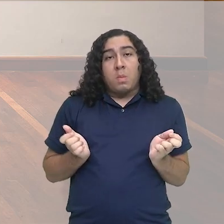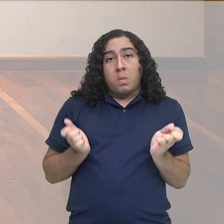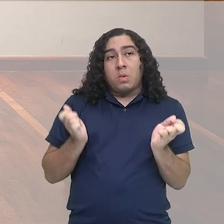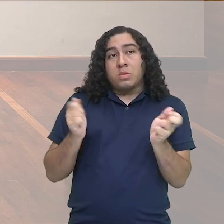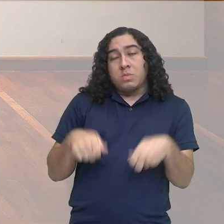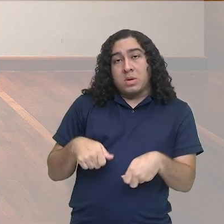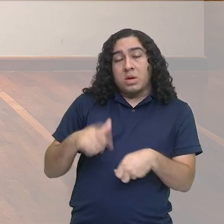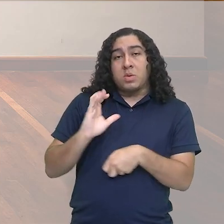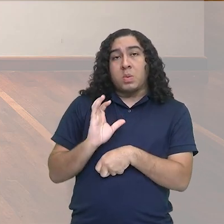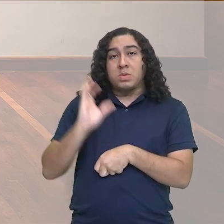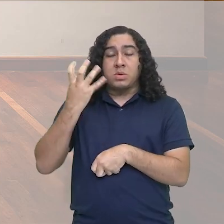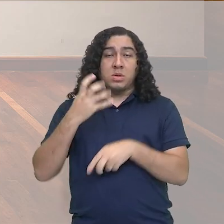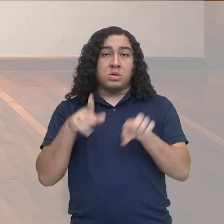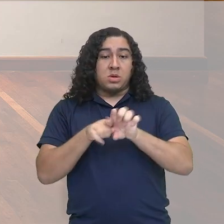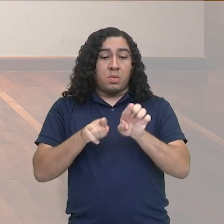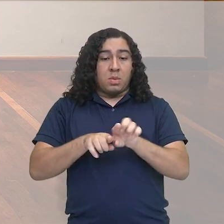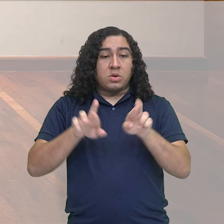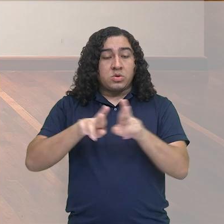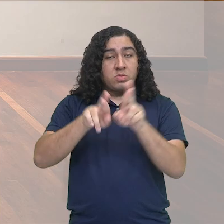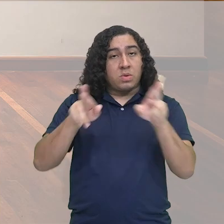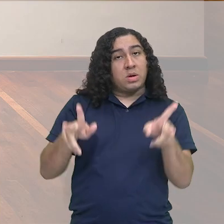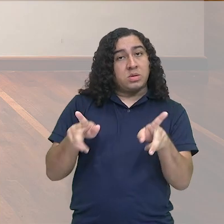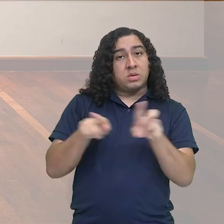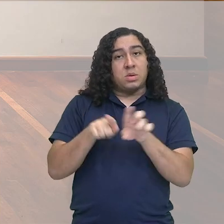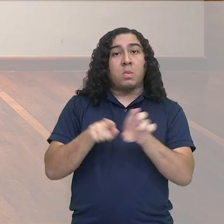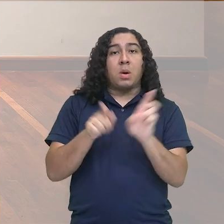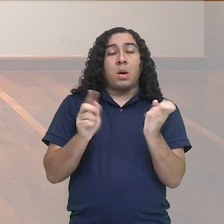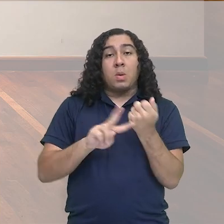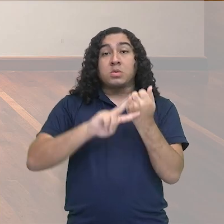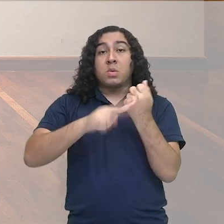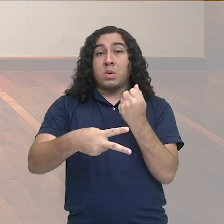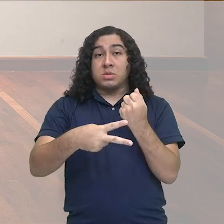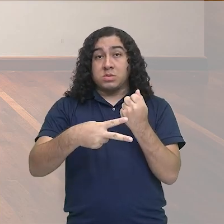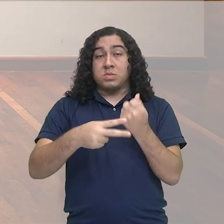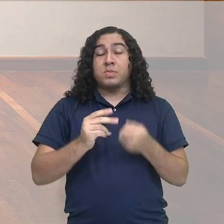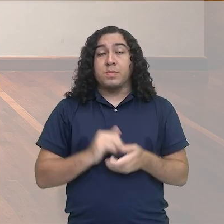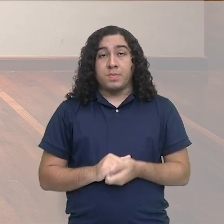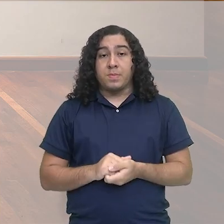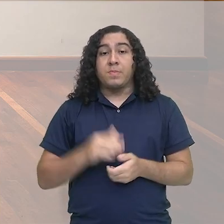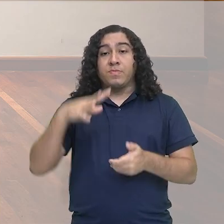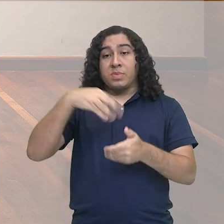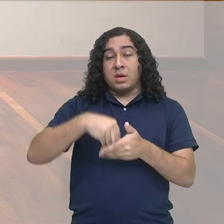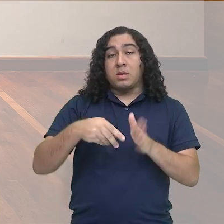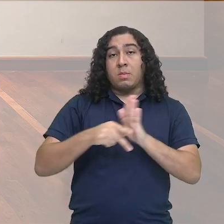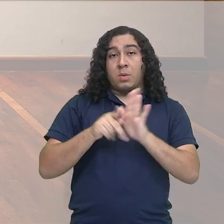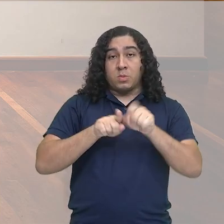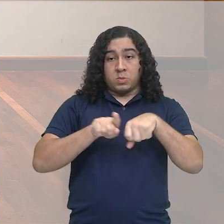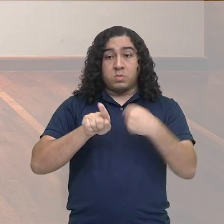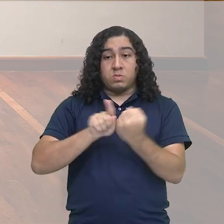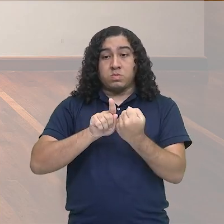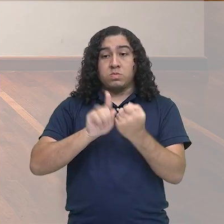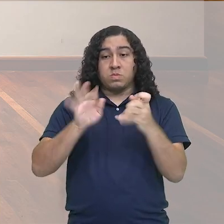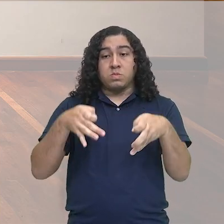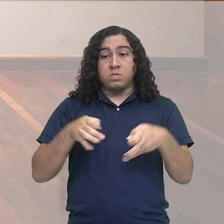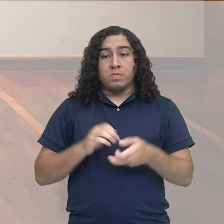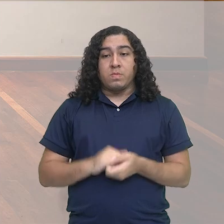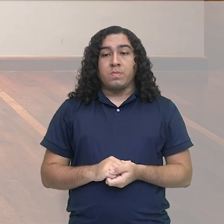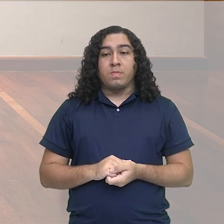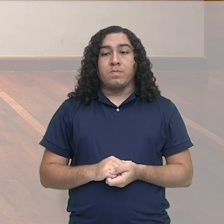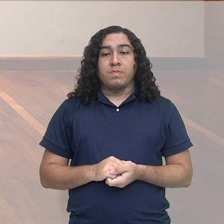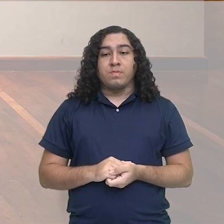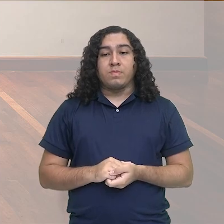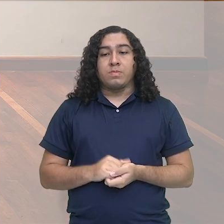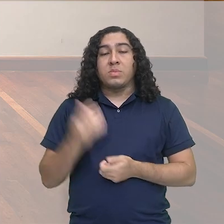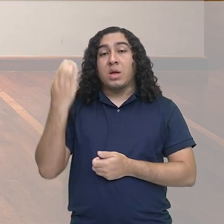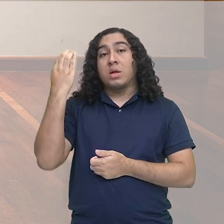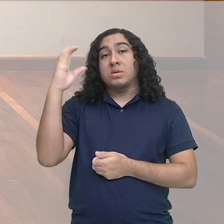das desigualdades e os seus efeitos, né? Aquilo que está aí dentro da sociedade. Então, ela vai A ciência